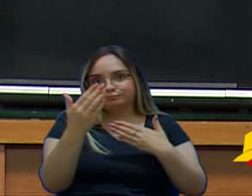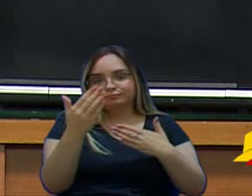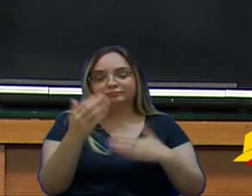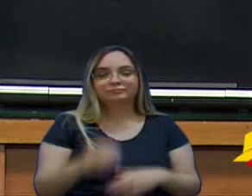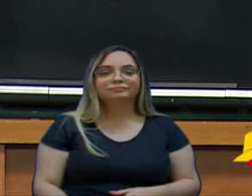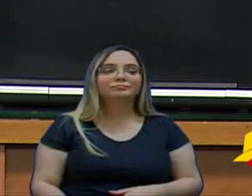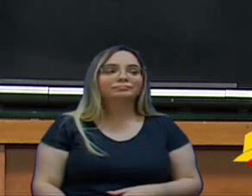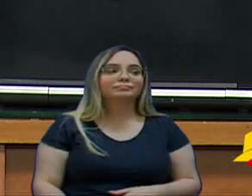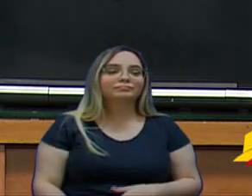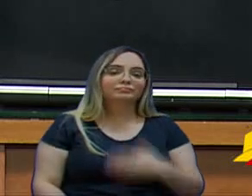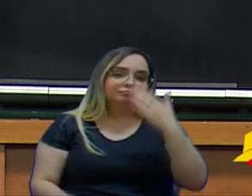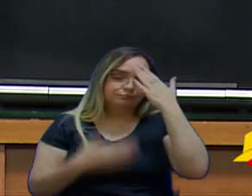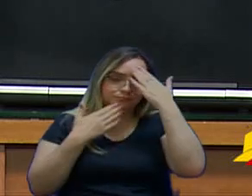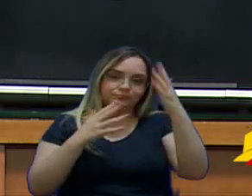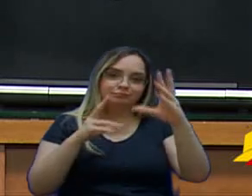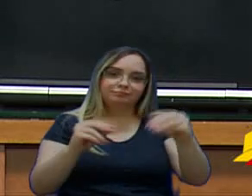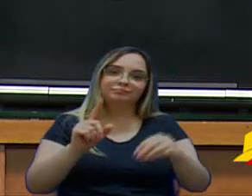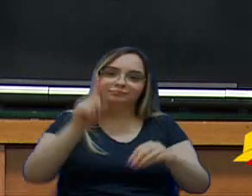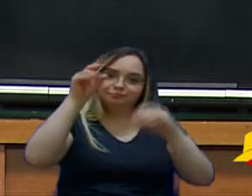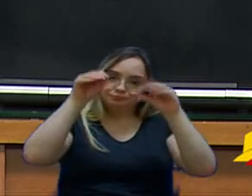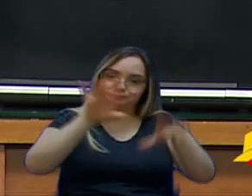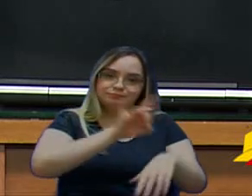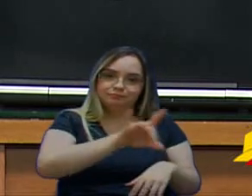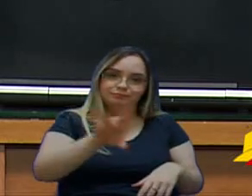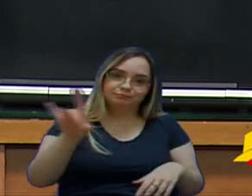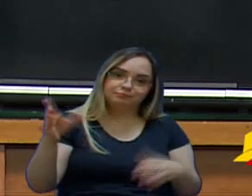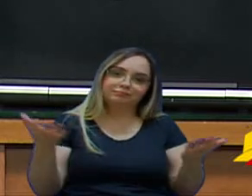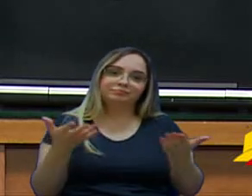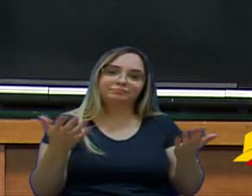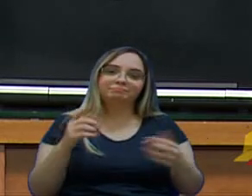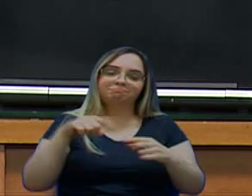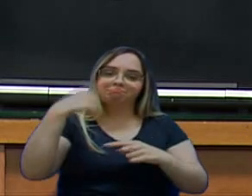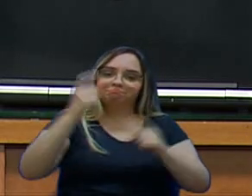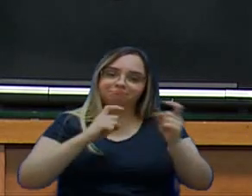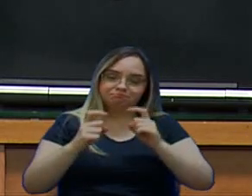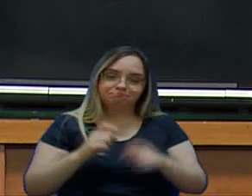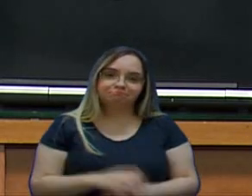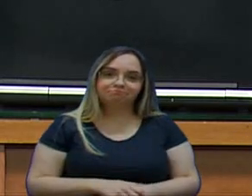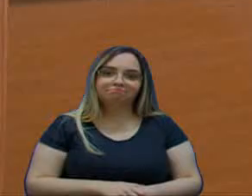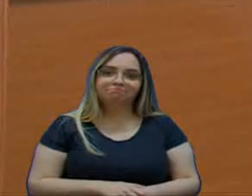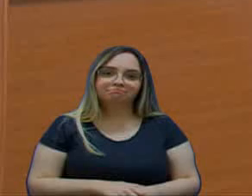Obrigado, vereador. Obrigado a todos. Que Deus possa abençoar cada um de nós. E até a próxima sessão.